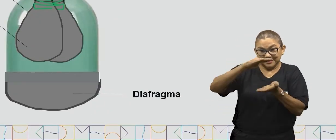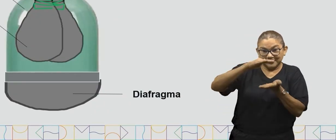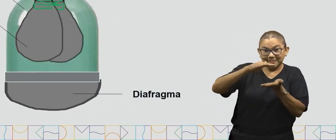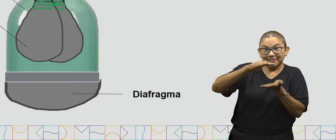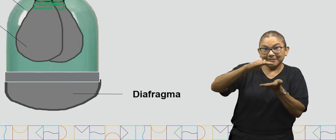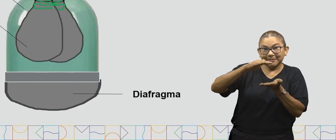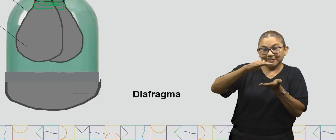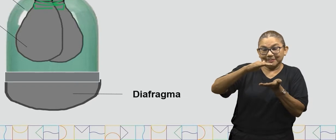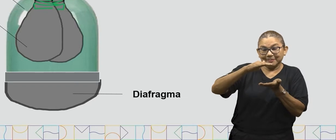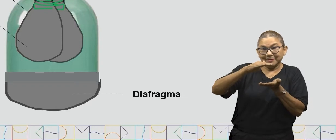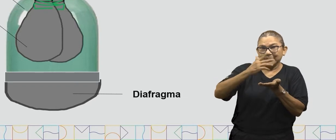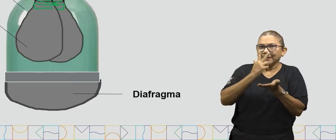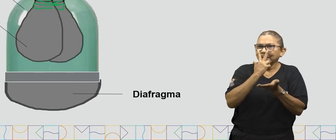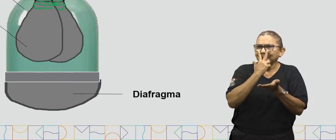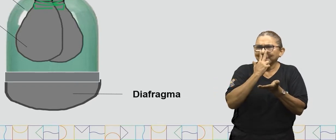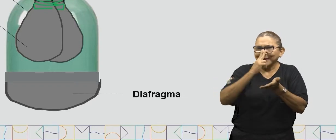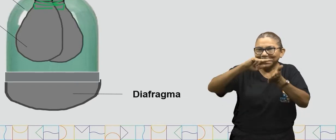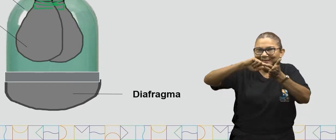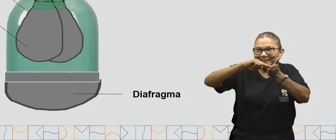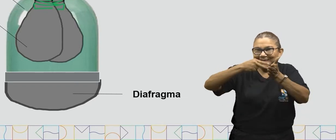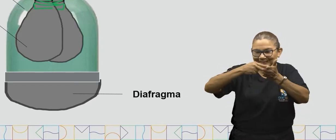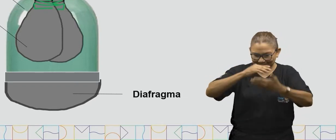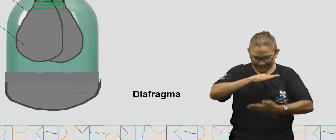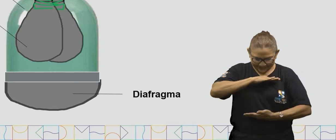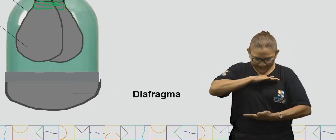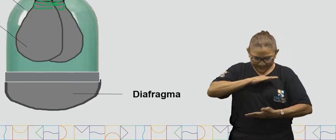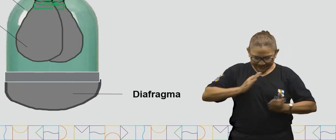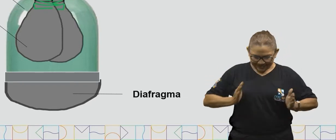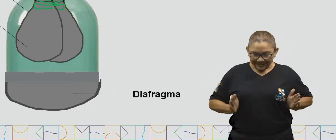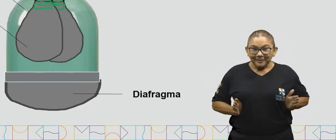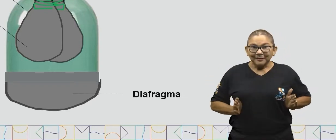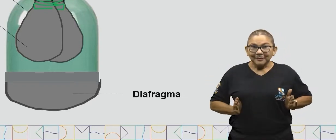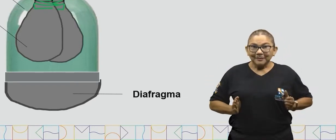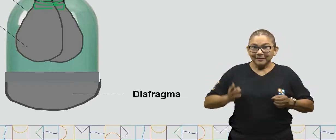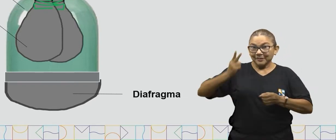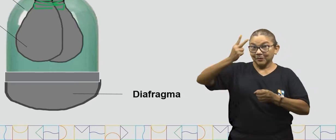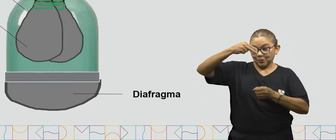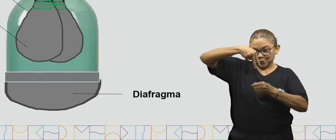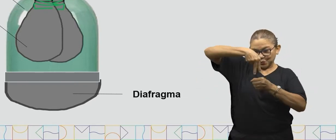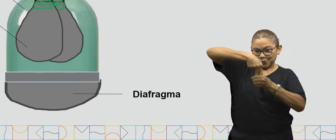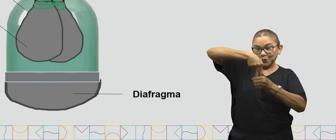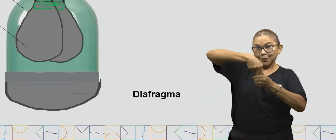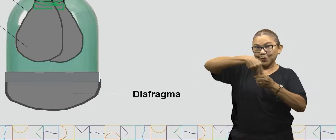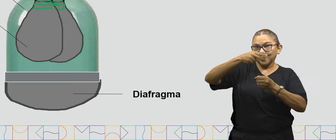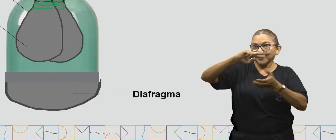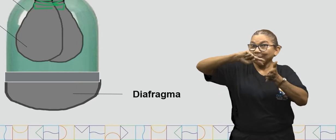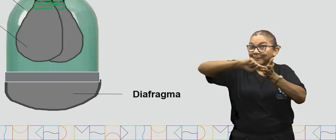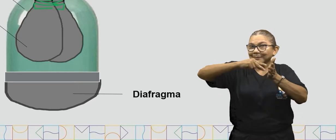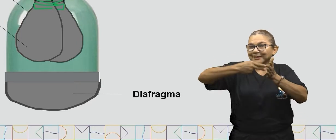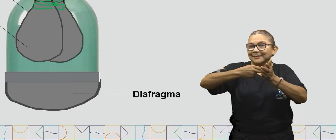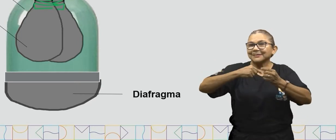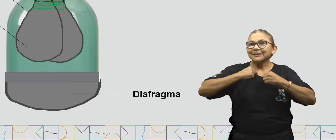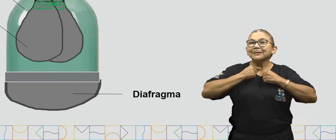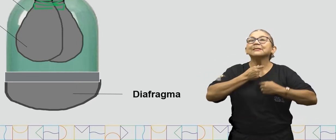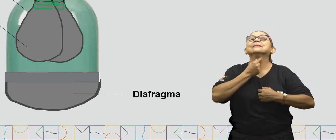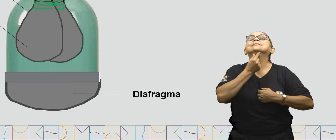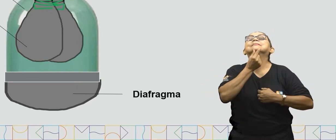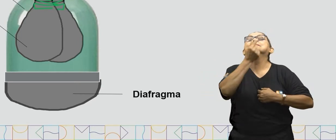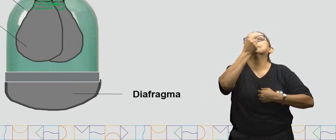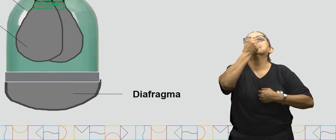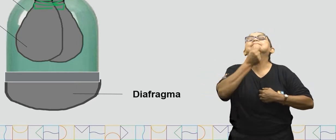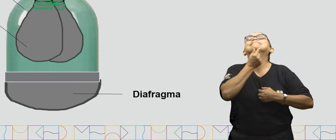PET representa a caixa torácica. Os tubos de caneta, o caminho do ar do nariz até os